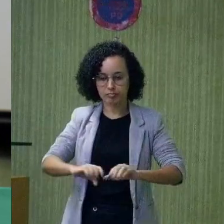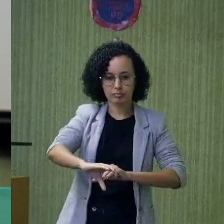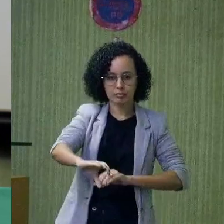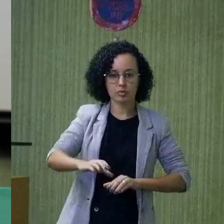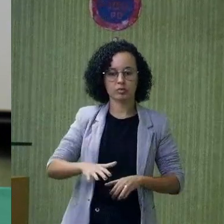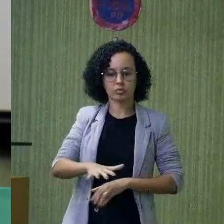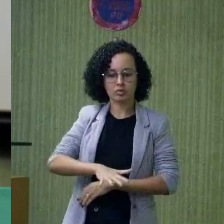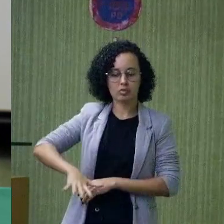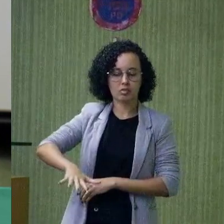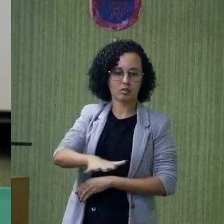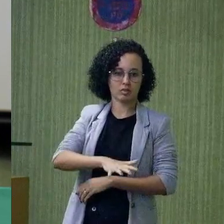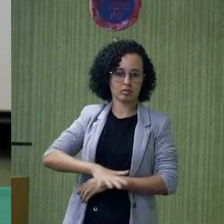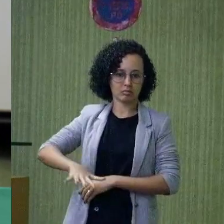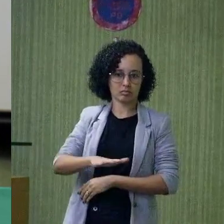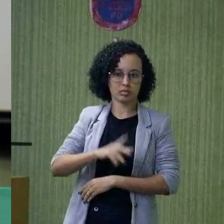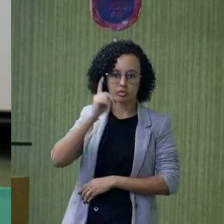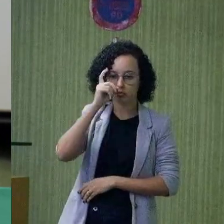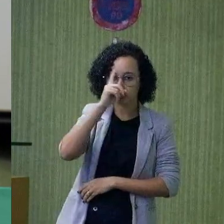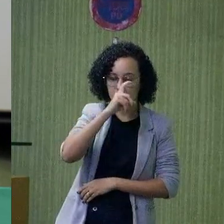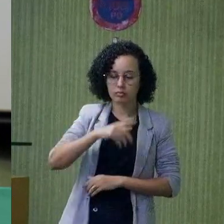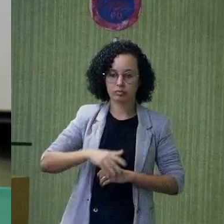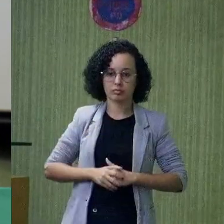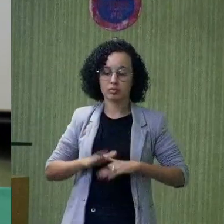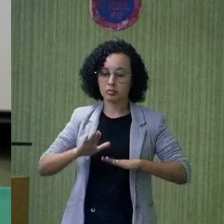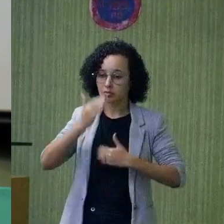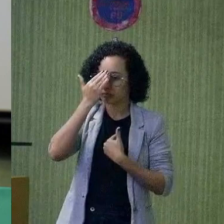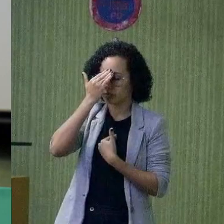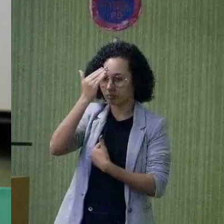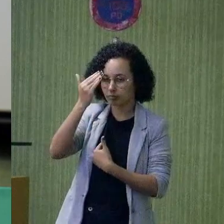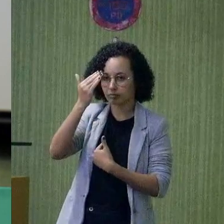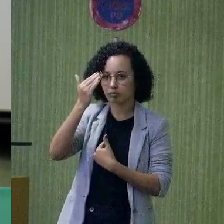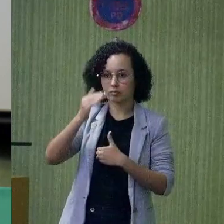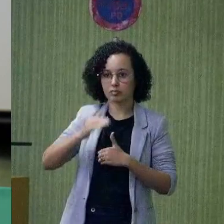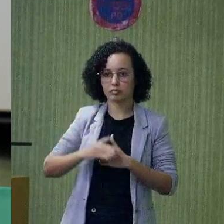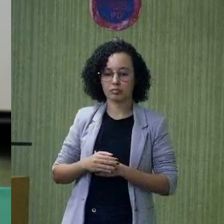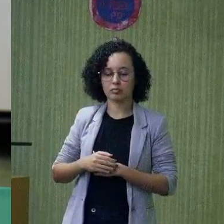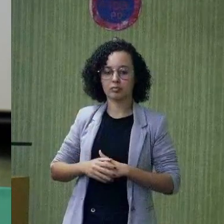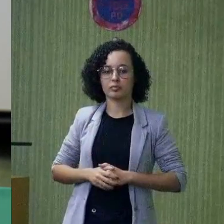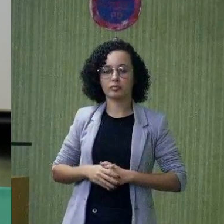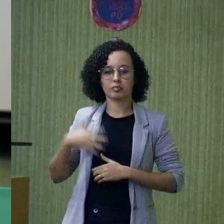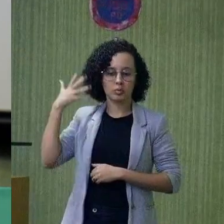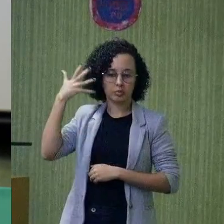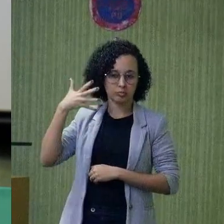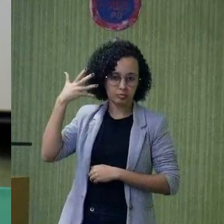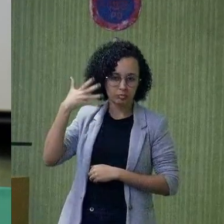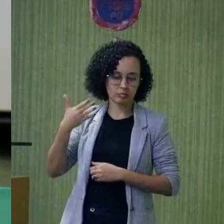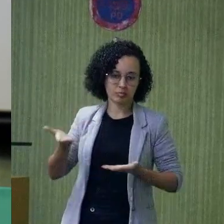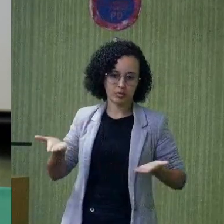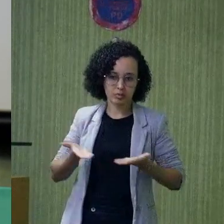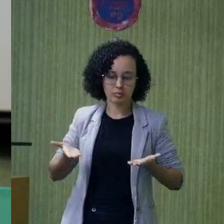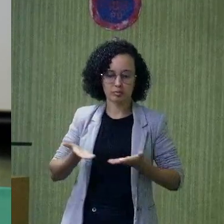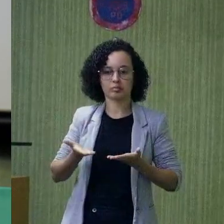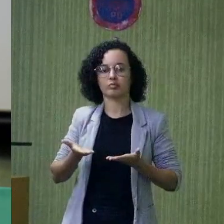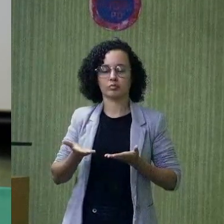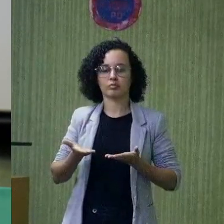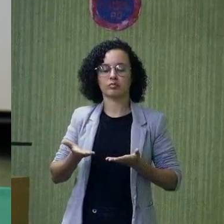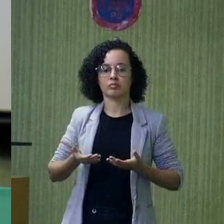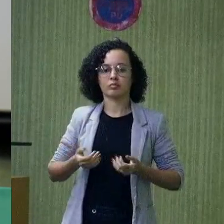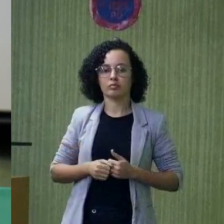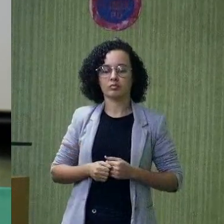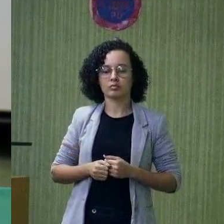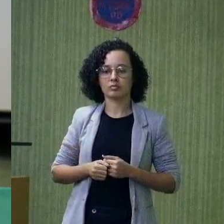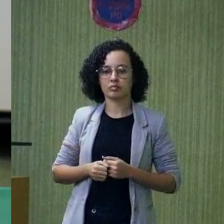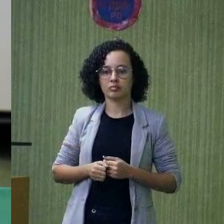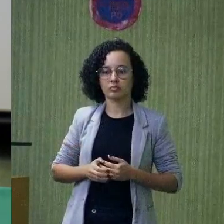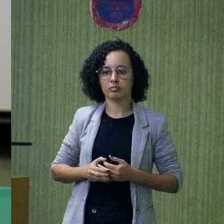tem que né mas muito obrigada Dra Lisa por suas palavras e agora eu queria passar né Não